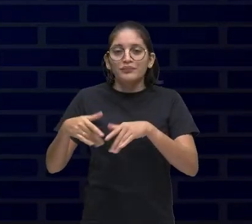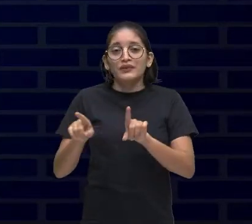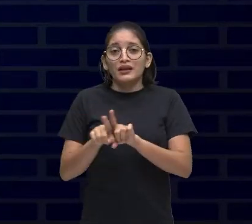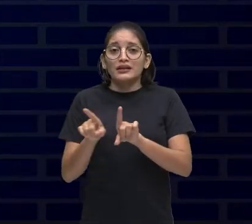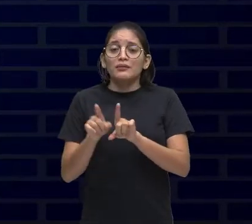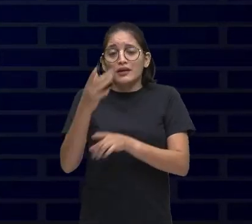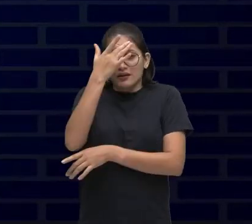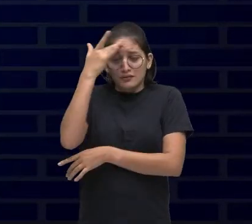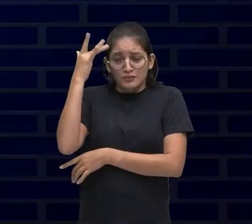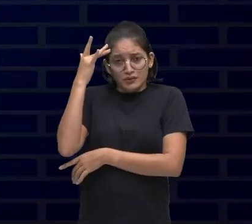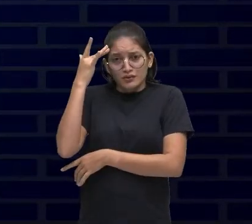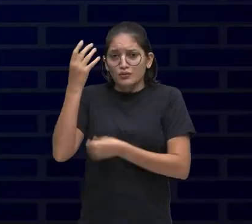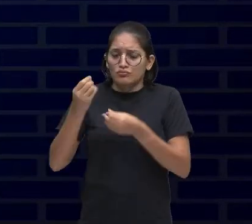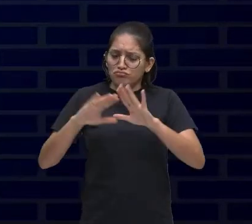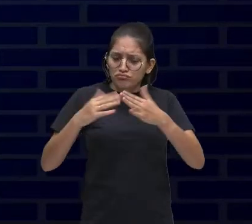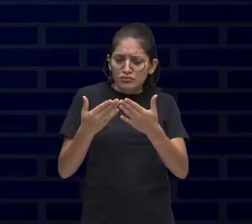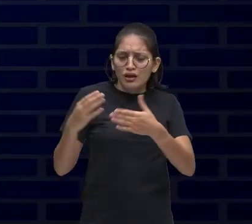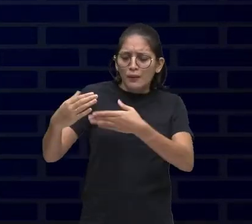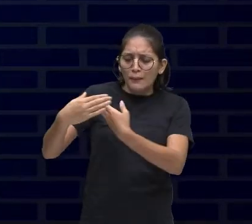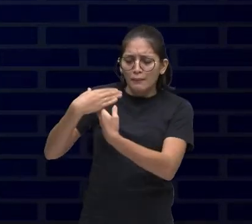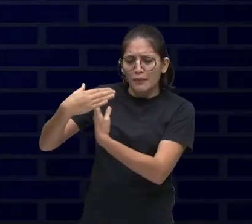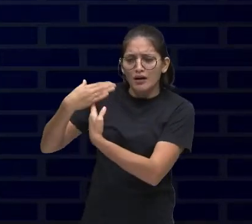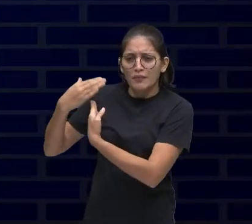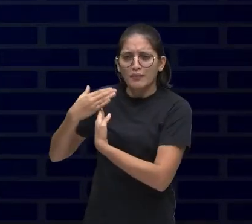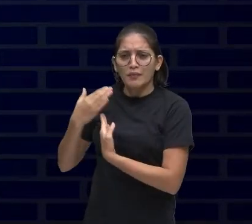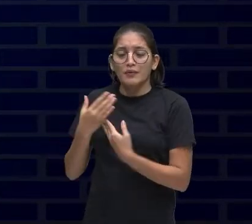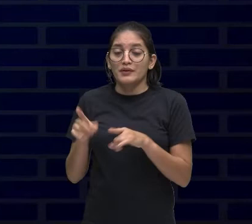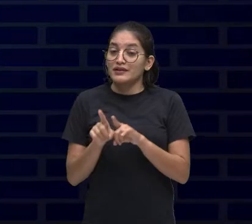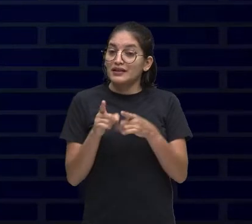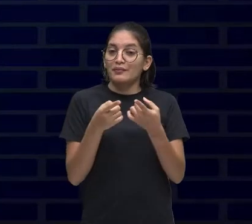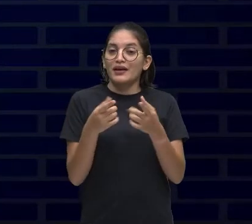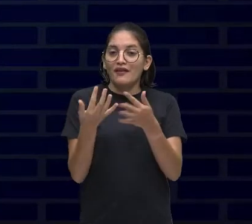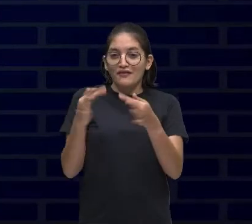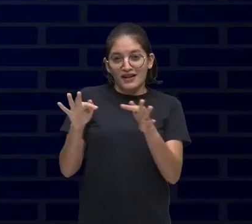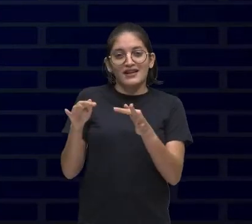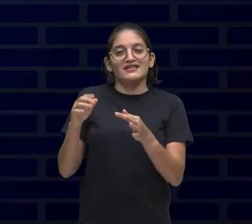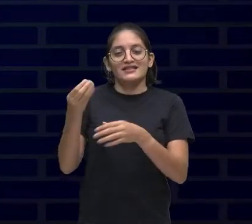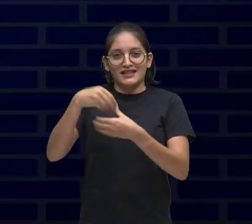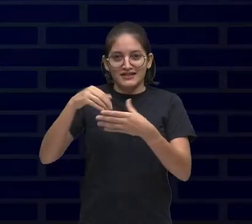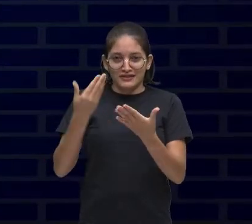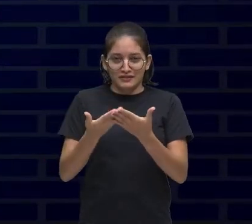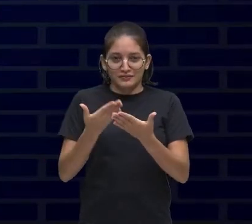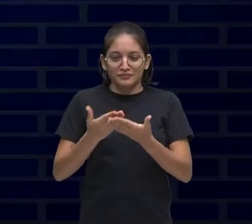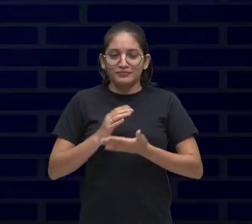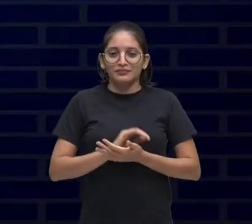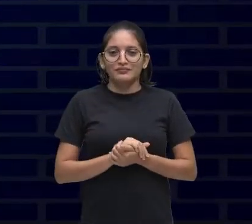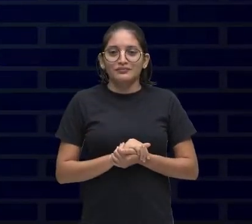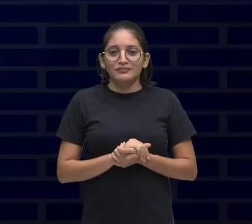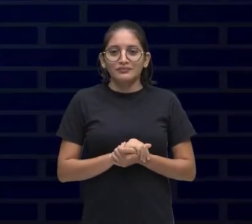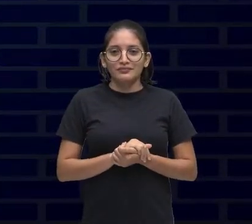da escola, com seus conselhos e com suas frases e aulas.